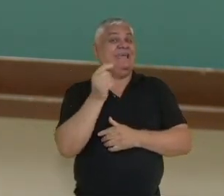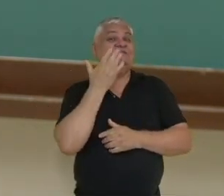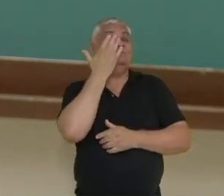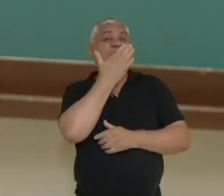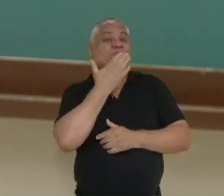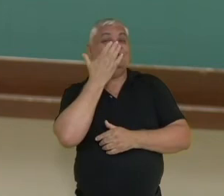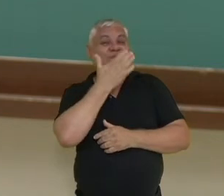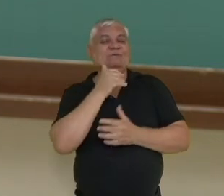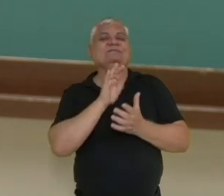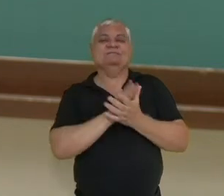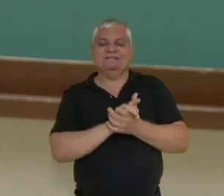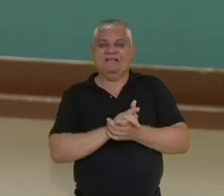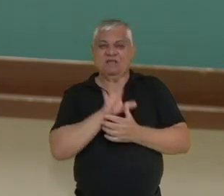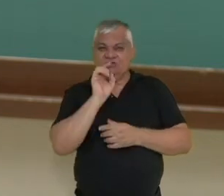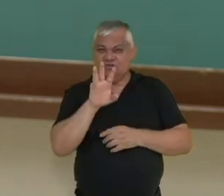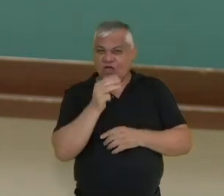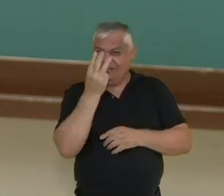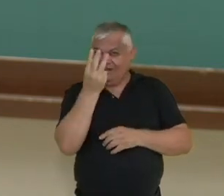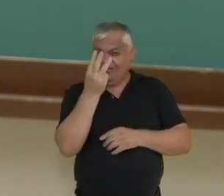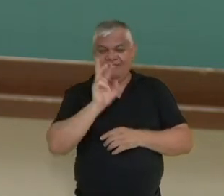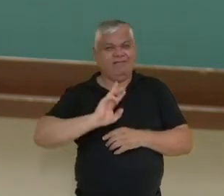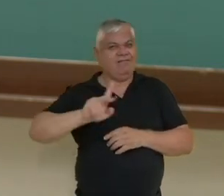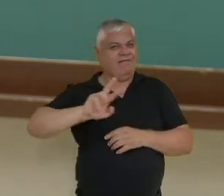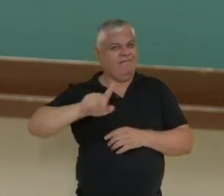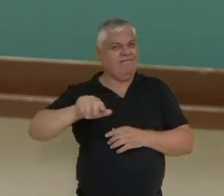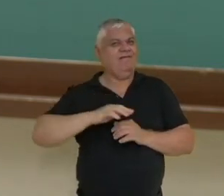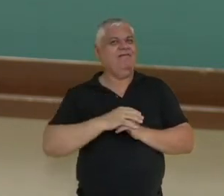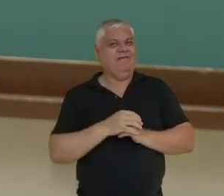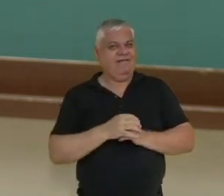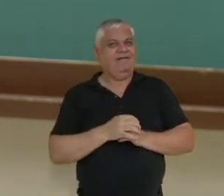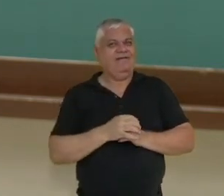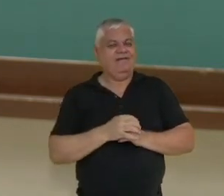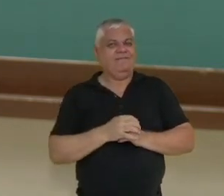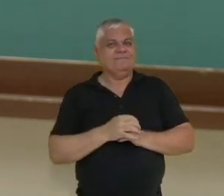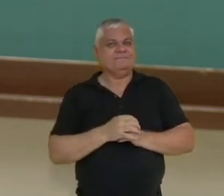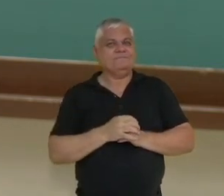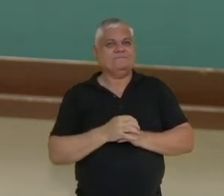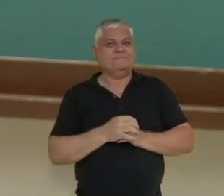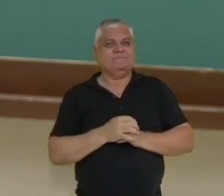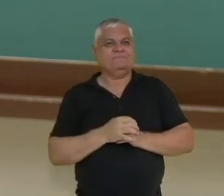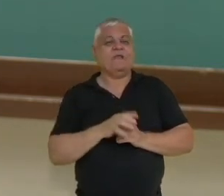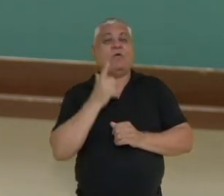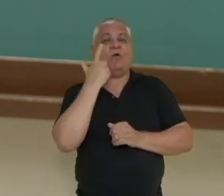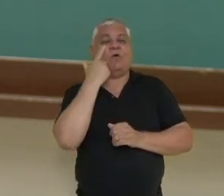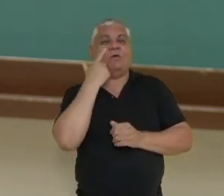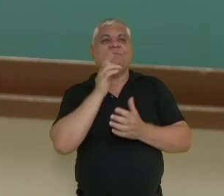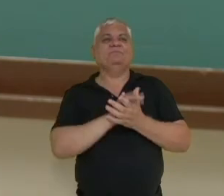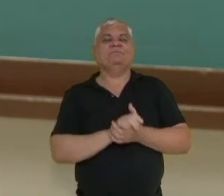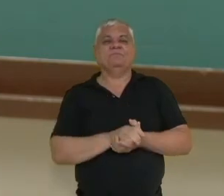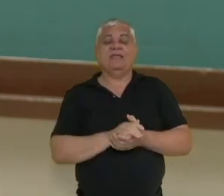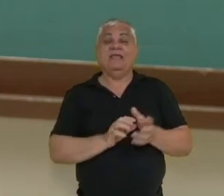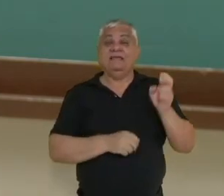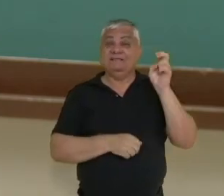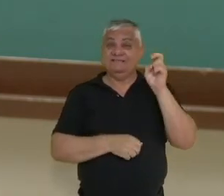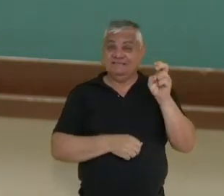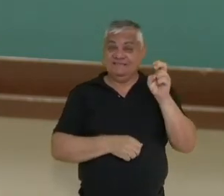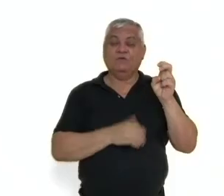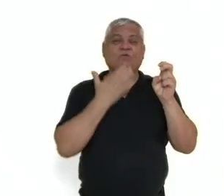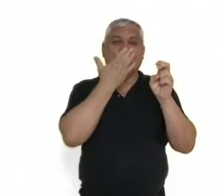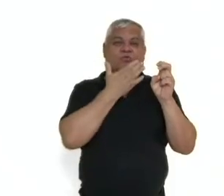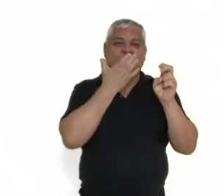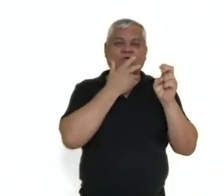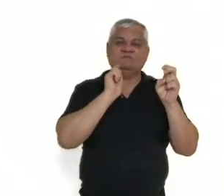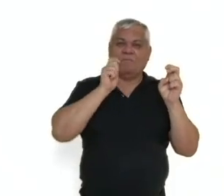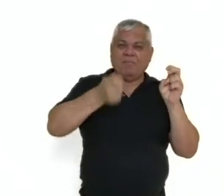aqui, e não só 3, não apenas 3, tá? Então, vamos lá, olha, eu sei que eu tenho 5 doces